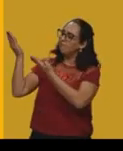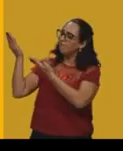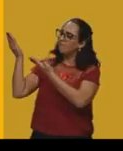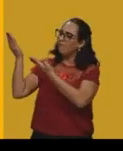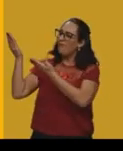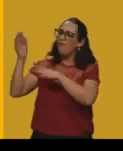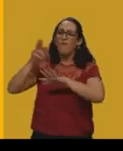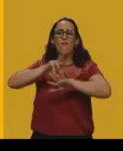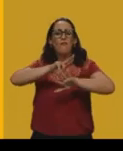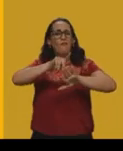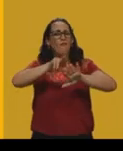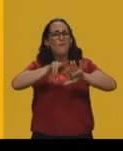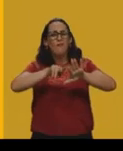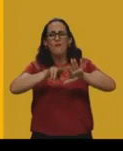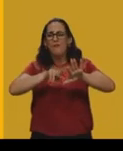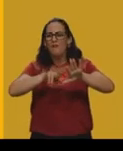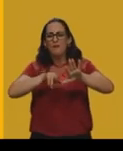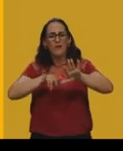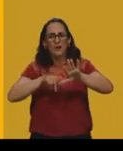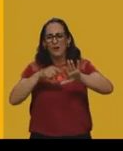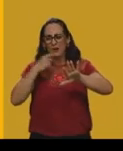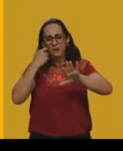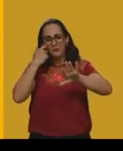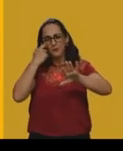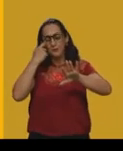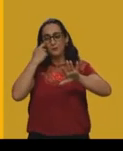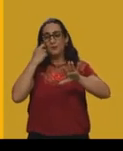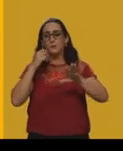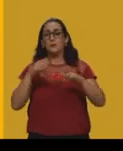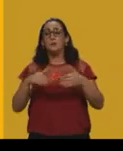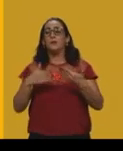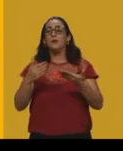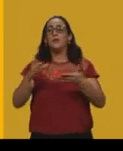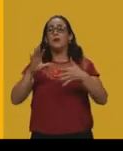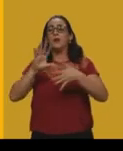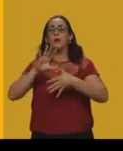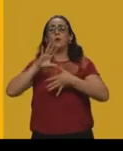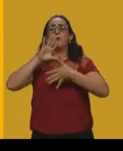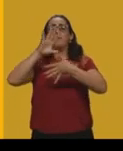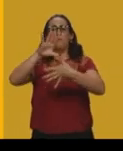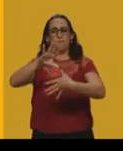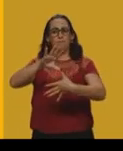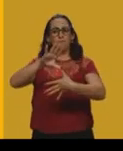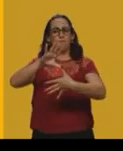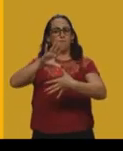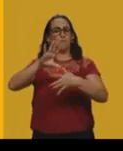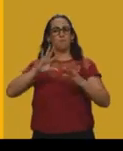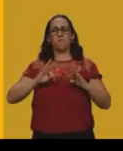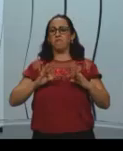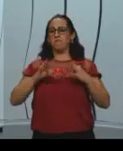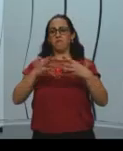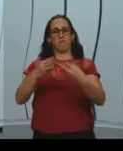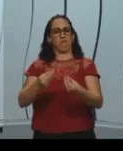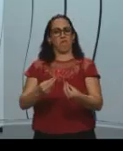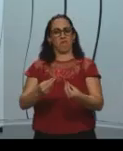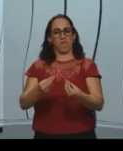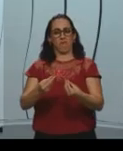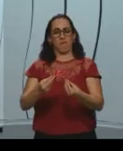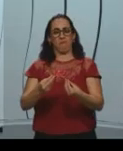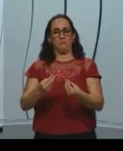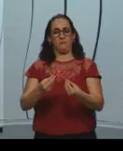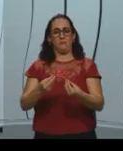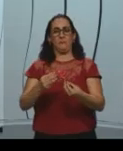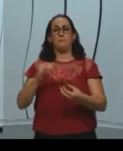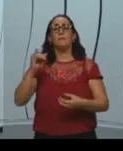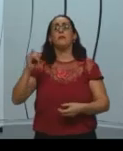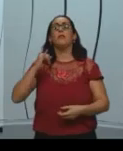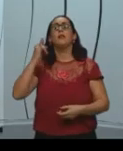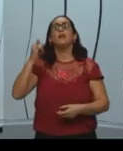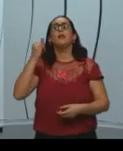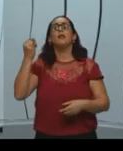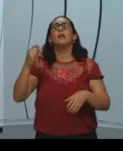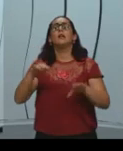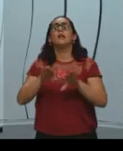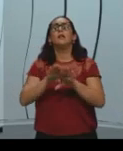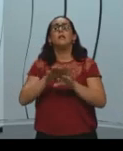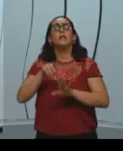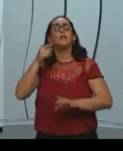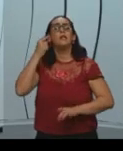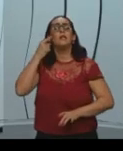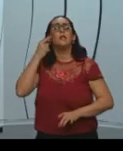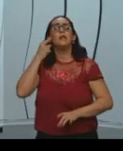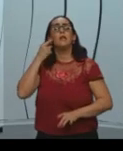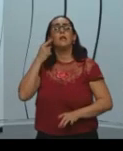vinham para várias partes do Brasil, né, e da América como um todo. Muito importante a gente pensar, né, a respeito